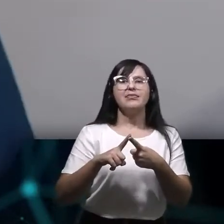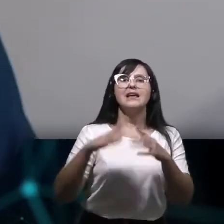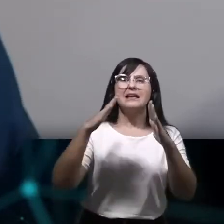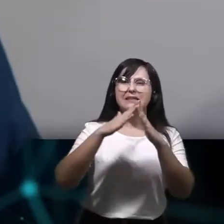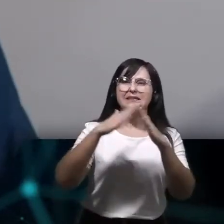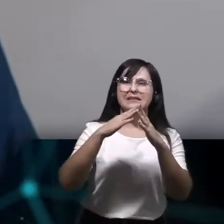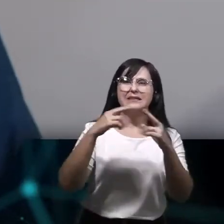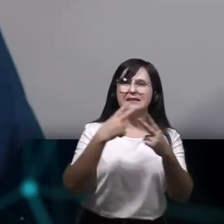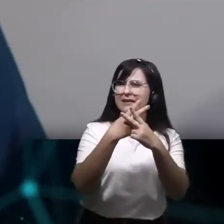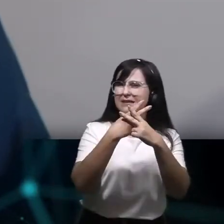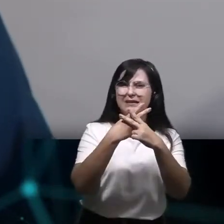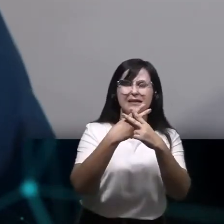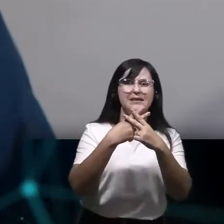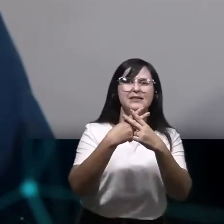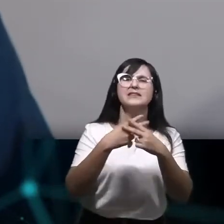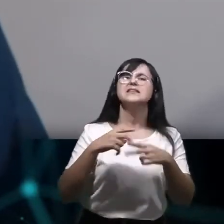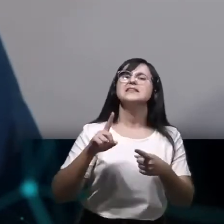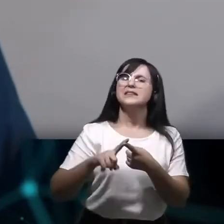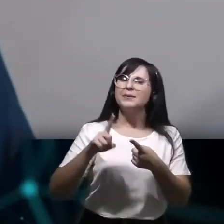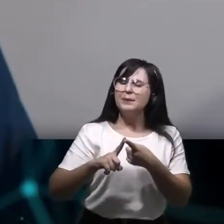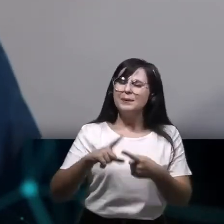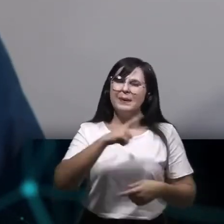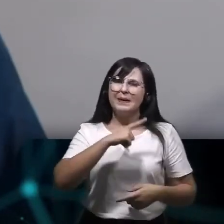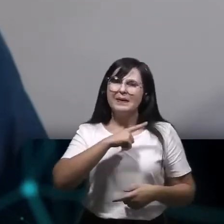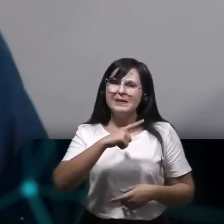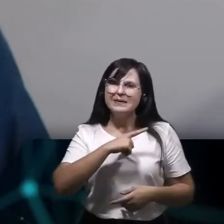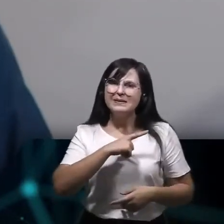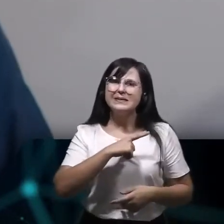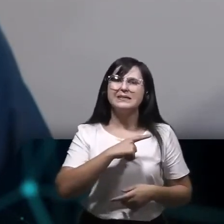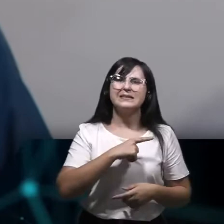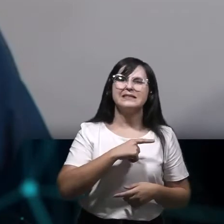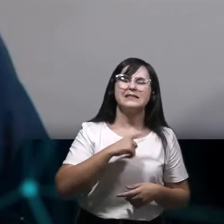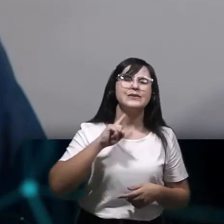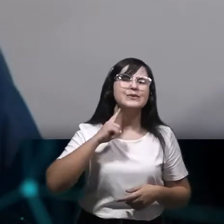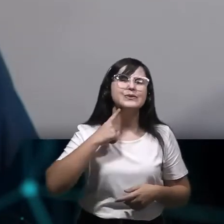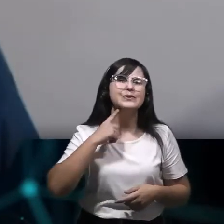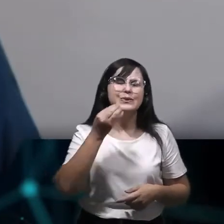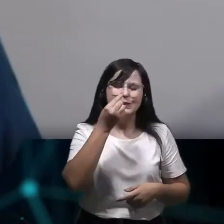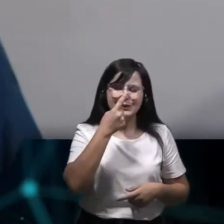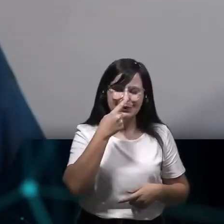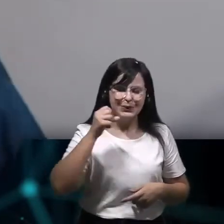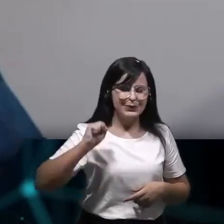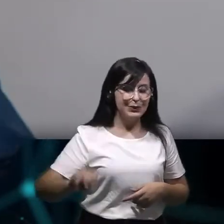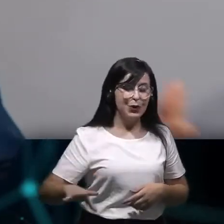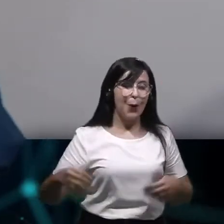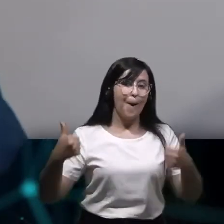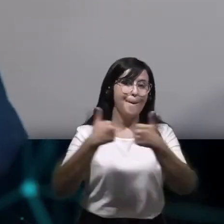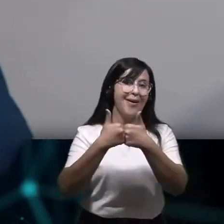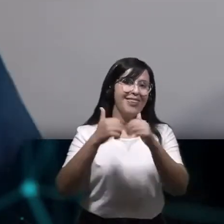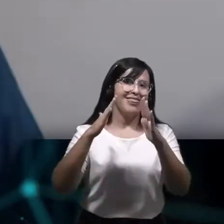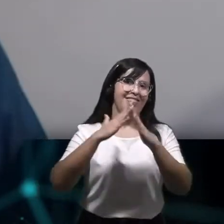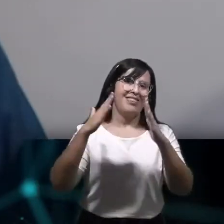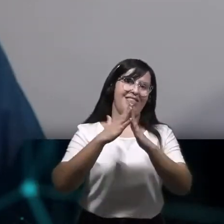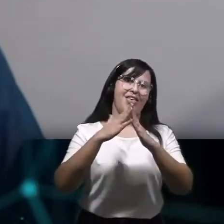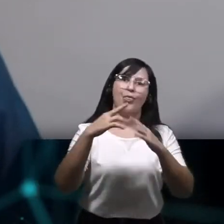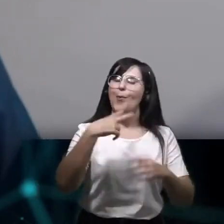lixão. E sem falar da poluição, né, que o lixão é muito próximo do loteamento. E o lixão de Fazenda Nova, a gente